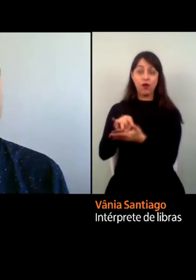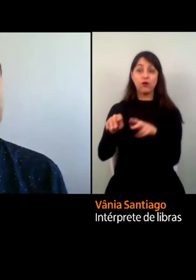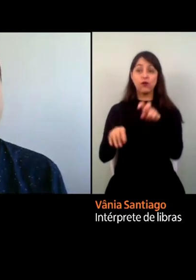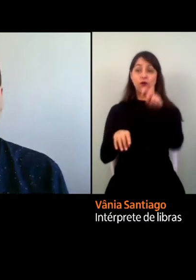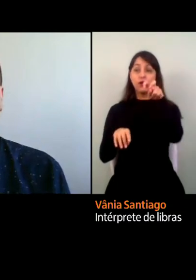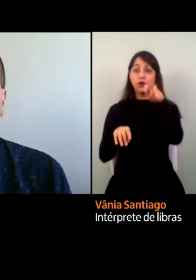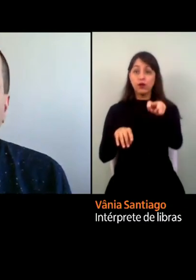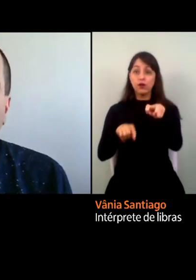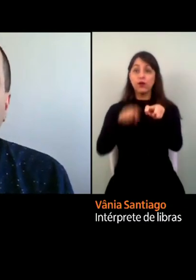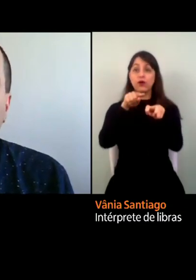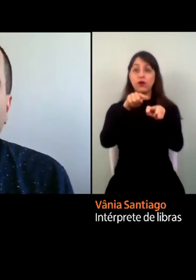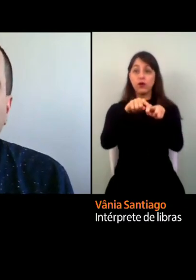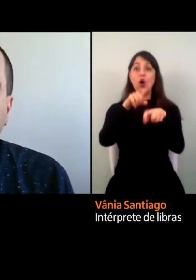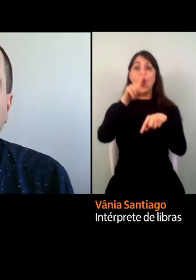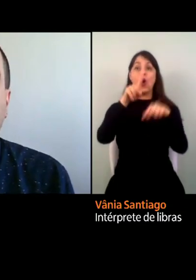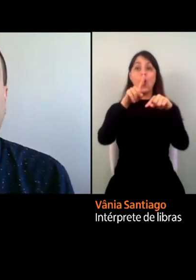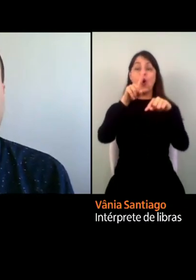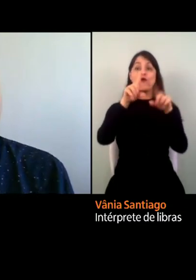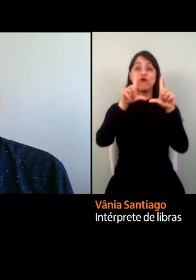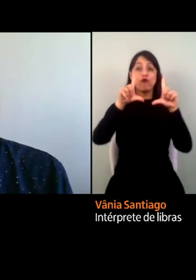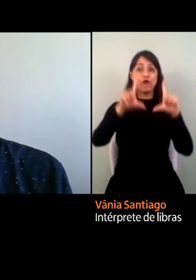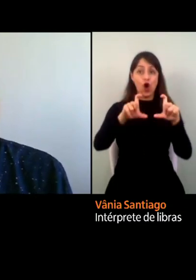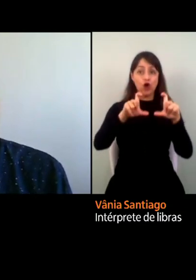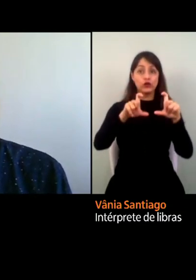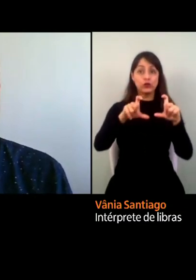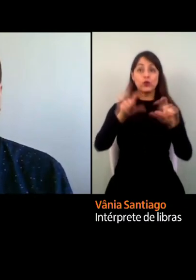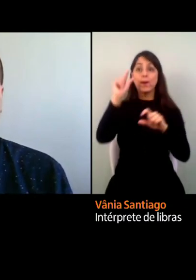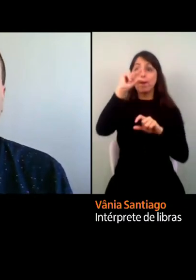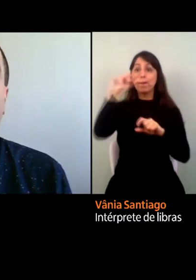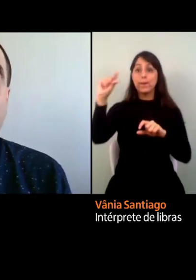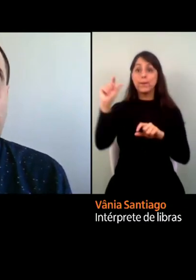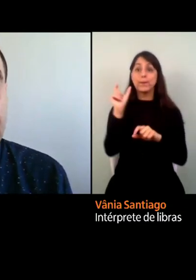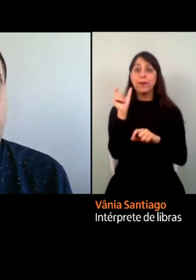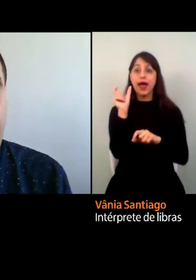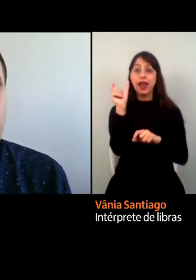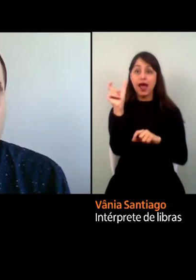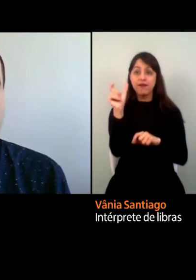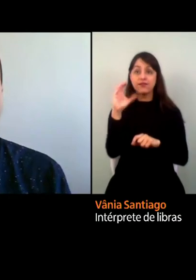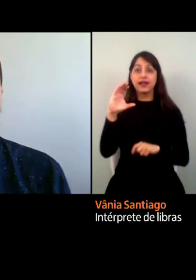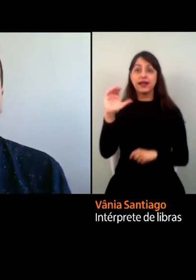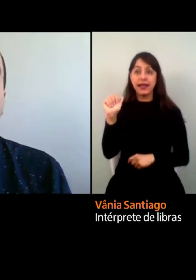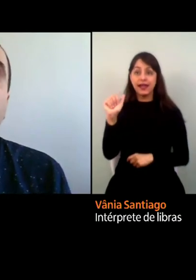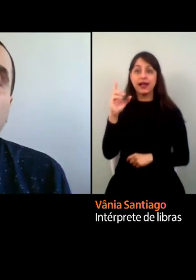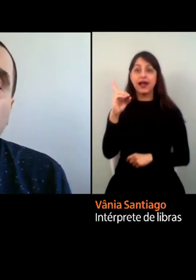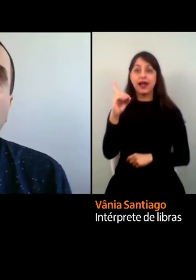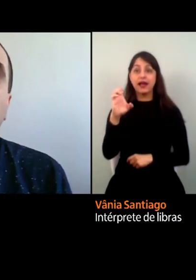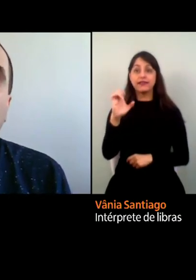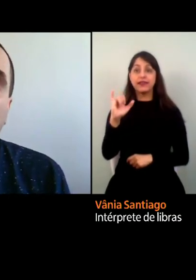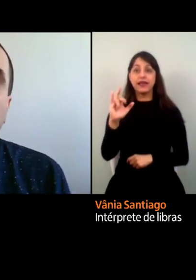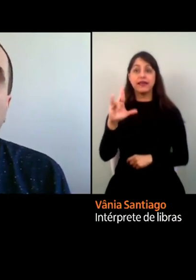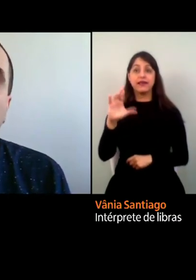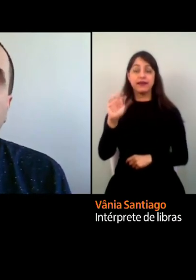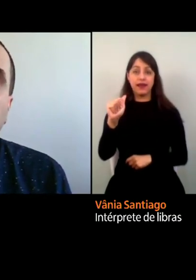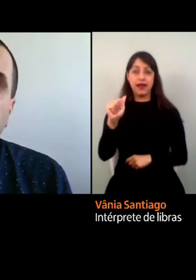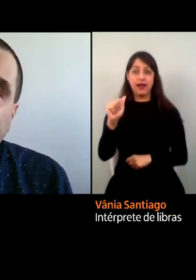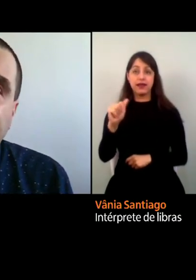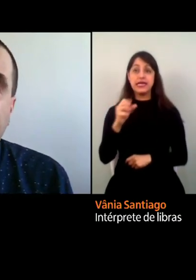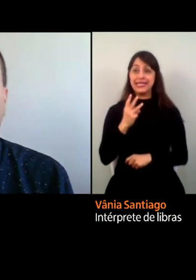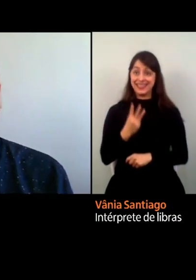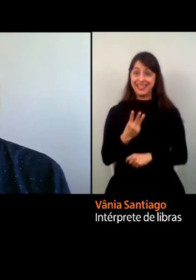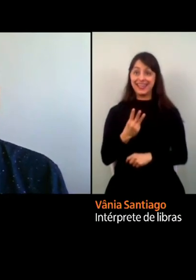dicionário. É sob as balizas de propósito e procedimento que procuro encontrar